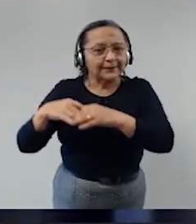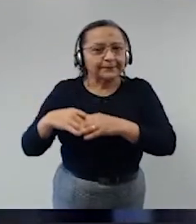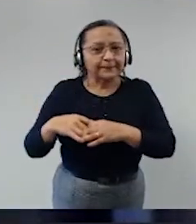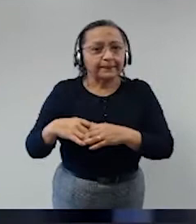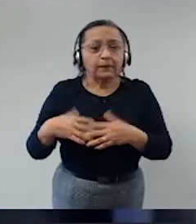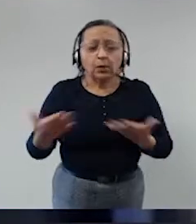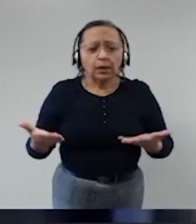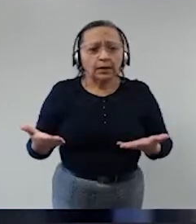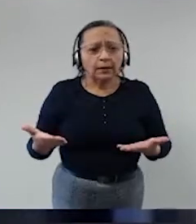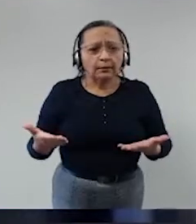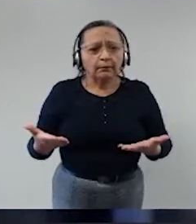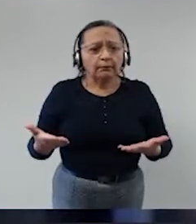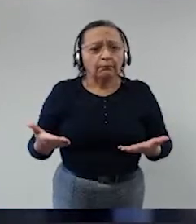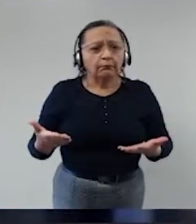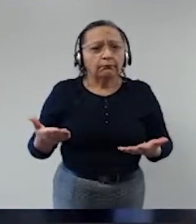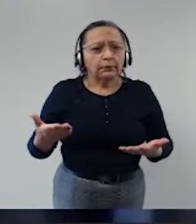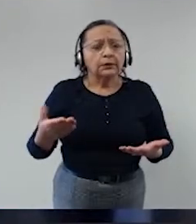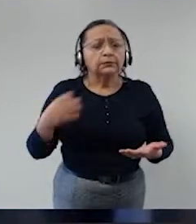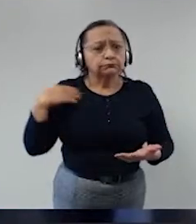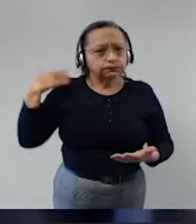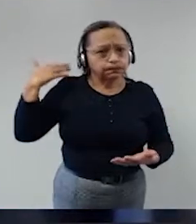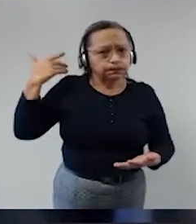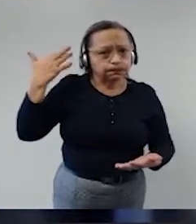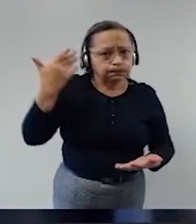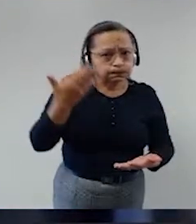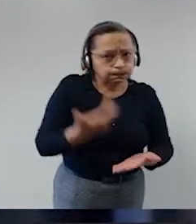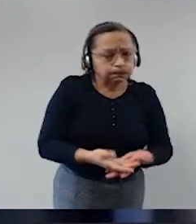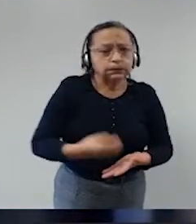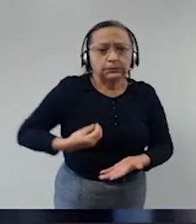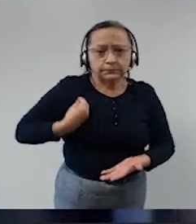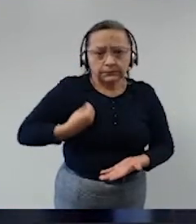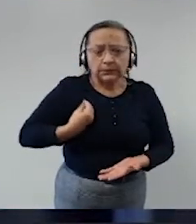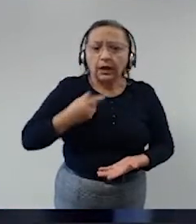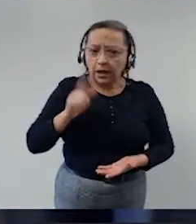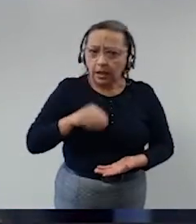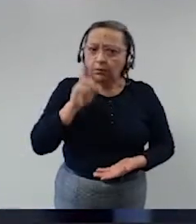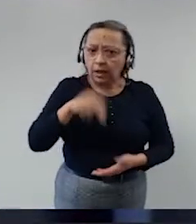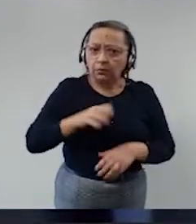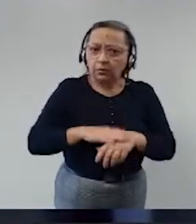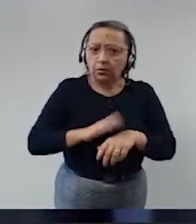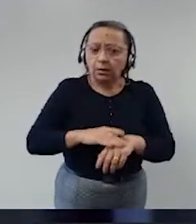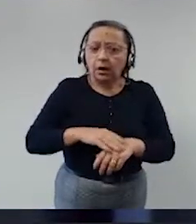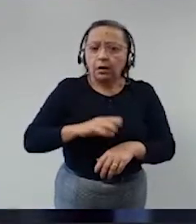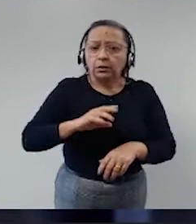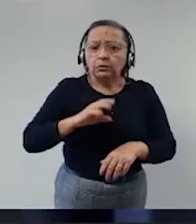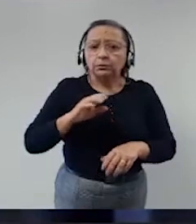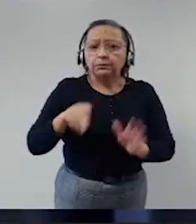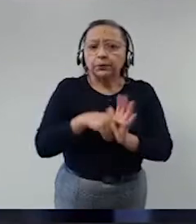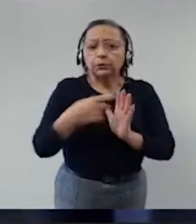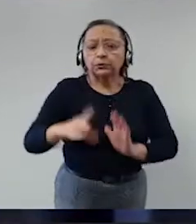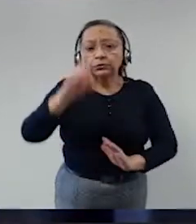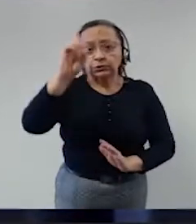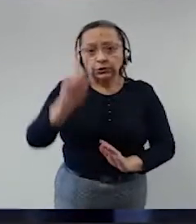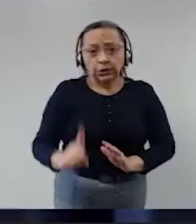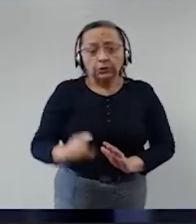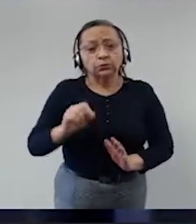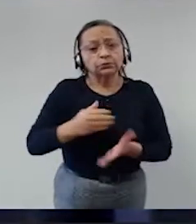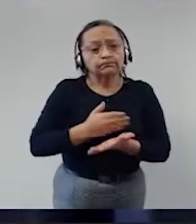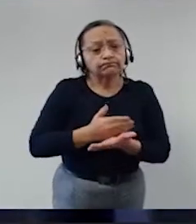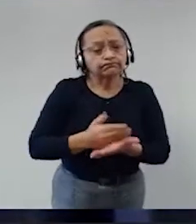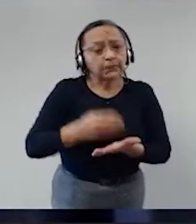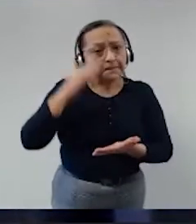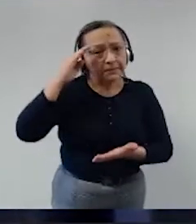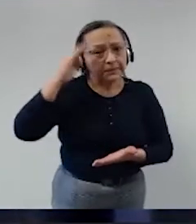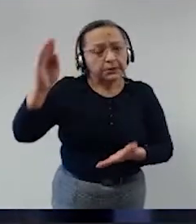é de que sua existência se justifica como ramo autônomo do direito, com sua principiologia